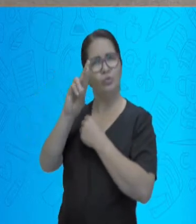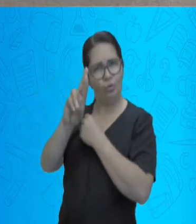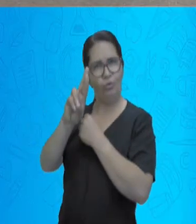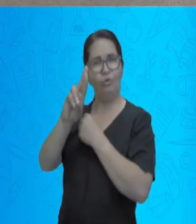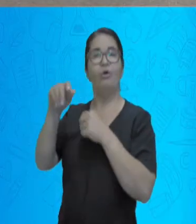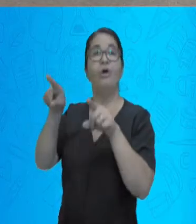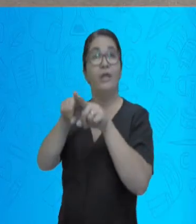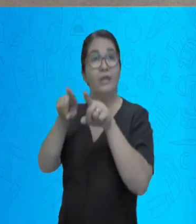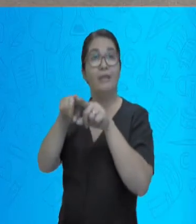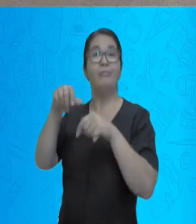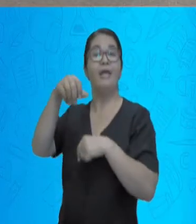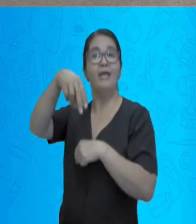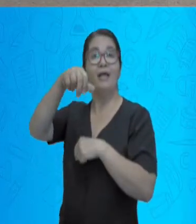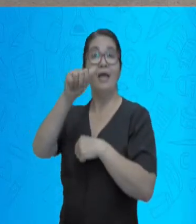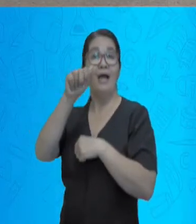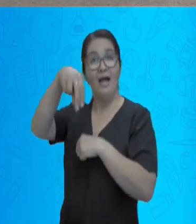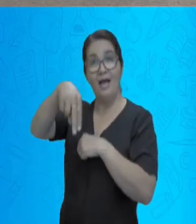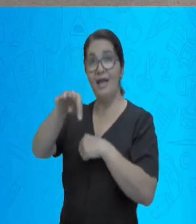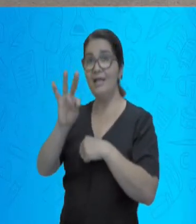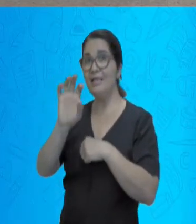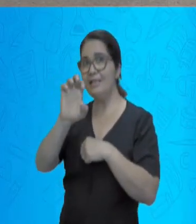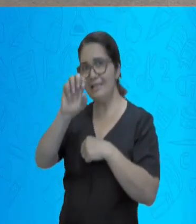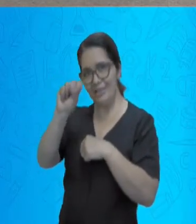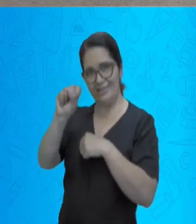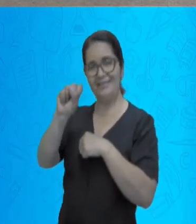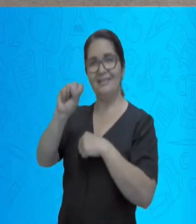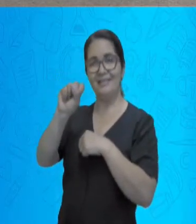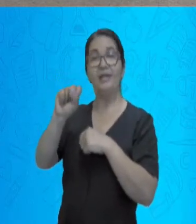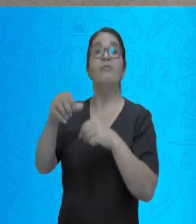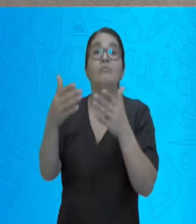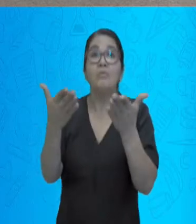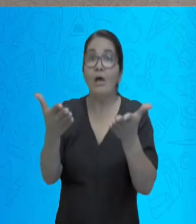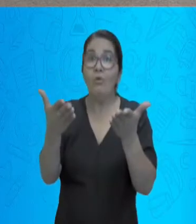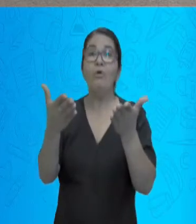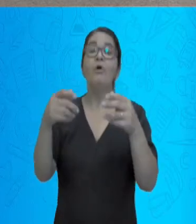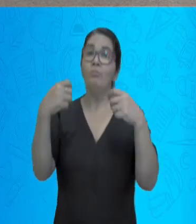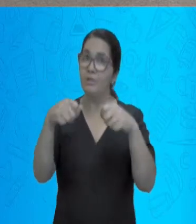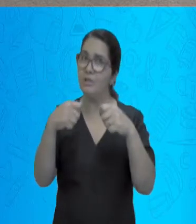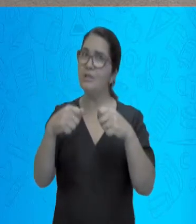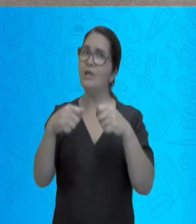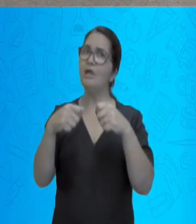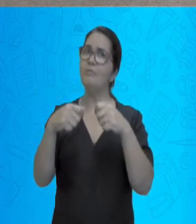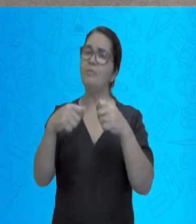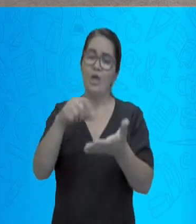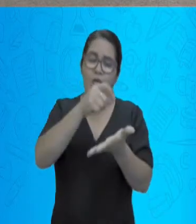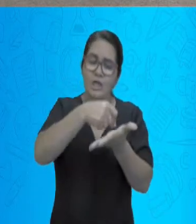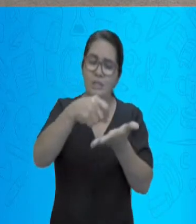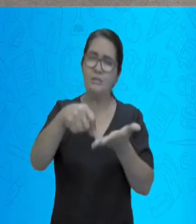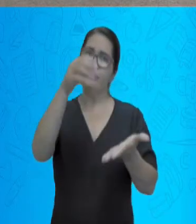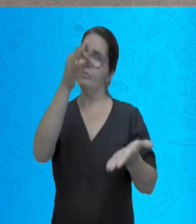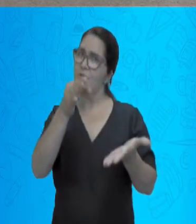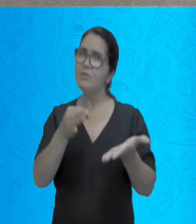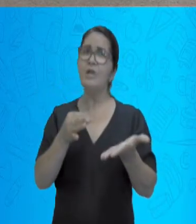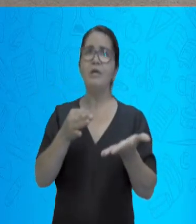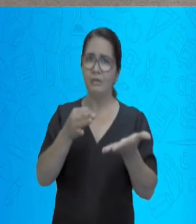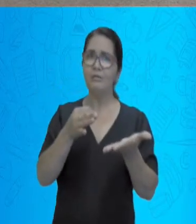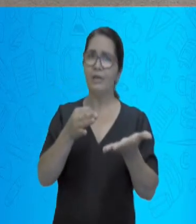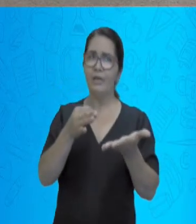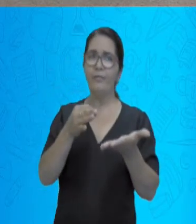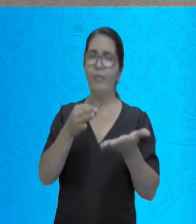Lembra que a gente falou sobre ortografia e escrever de forma correta as palavras? Isso vai ajudar a escrever de forma correta.